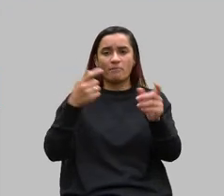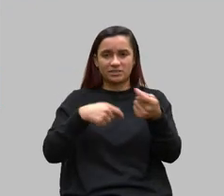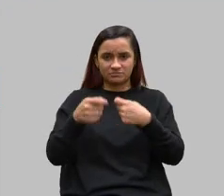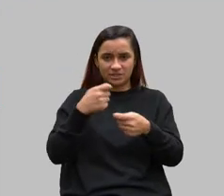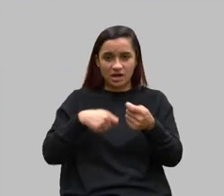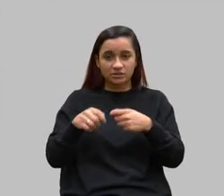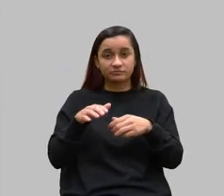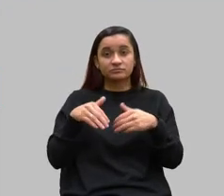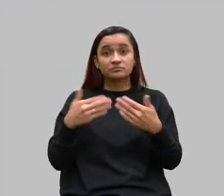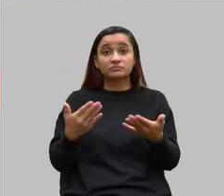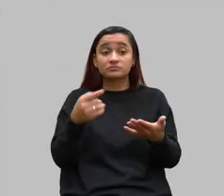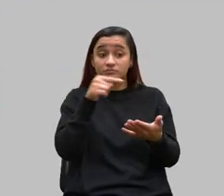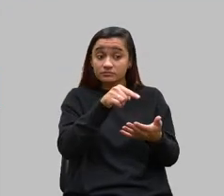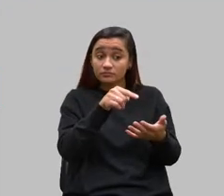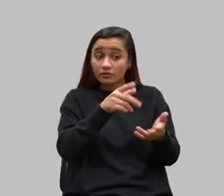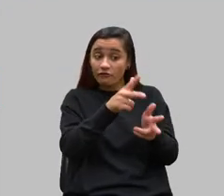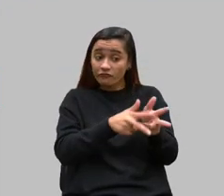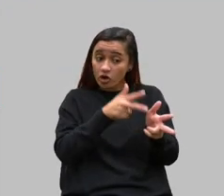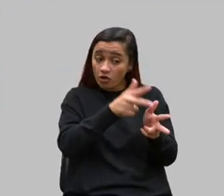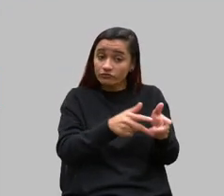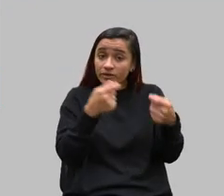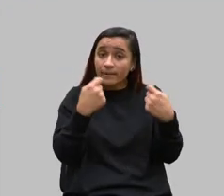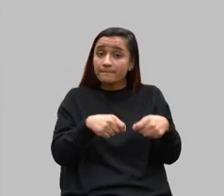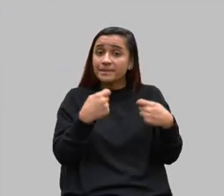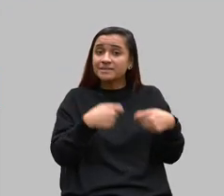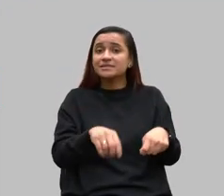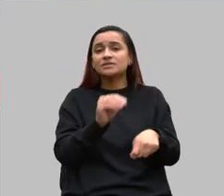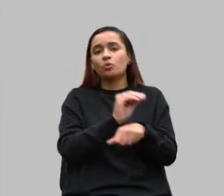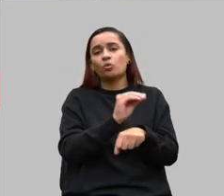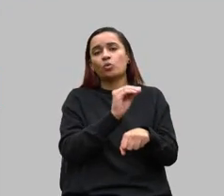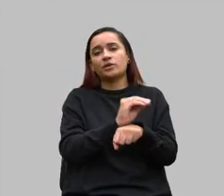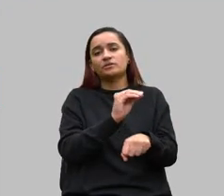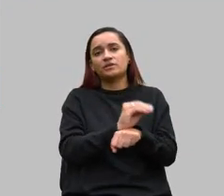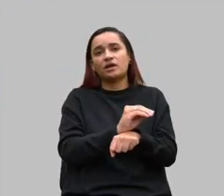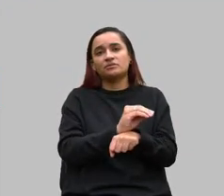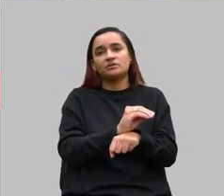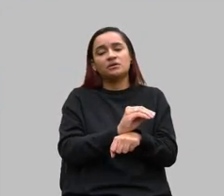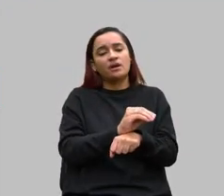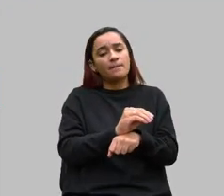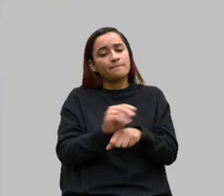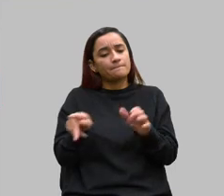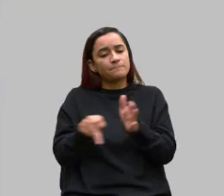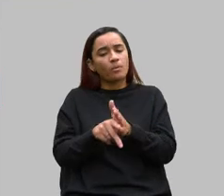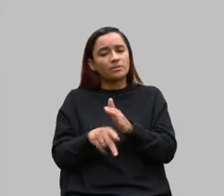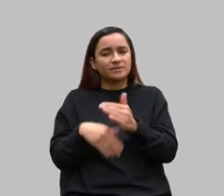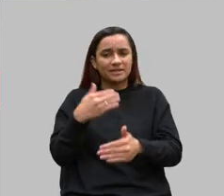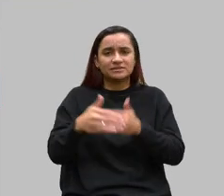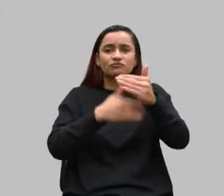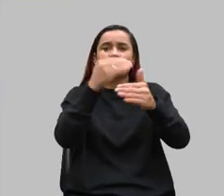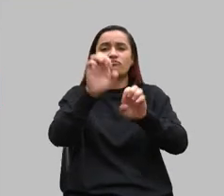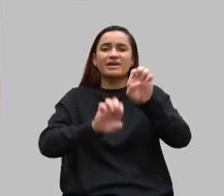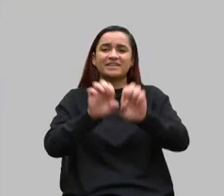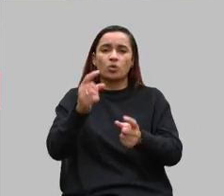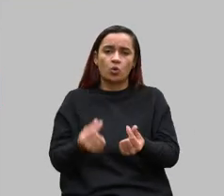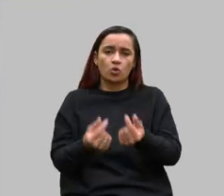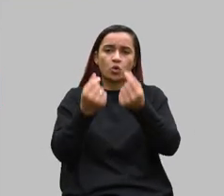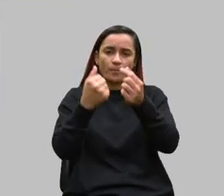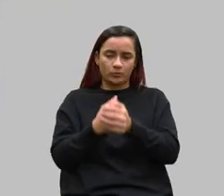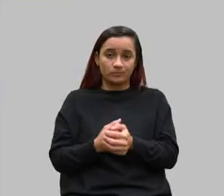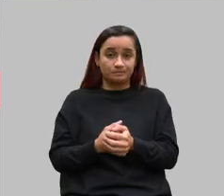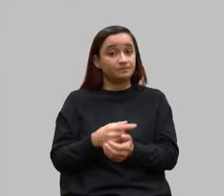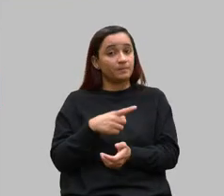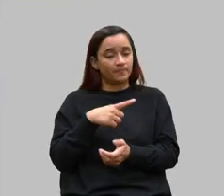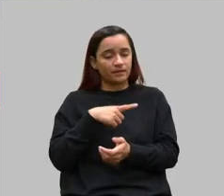ferrovia seja cuidada de suma importância para nosso desenvolvimento econômico não só turismo né existe uma